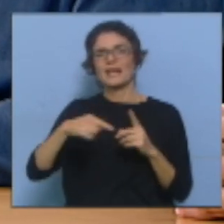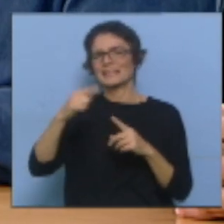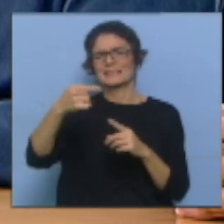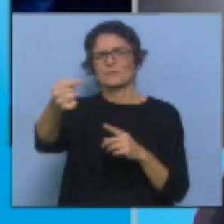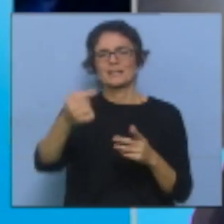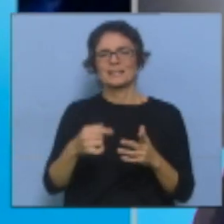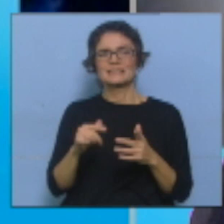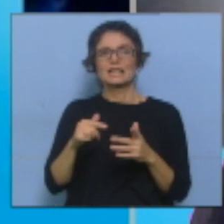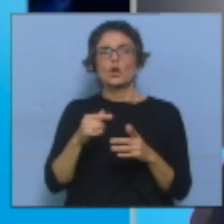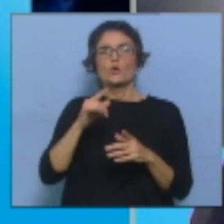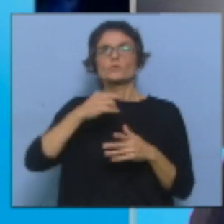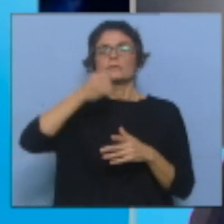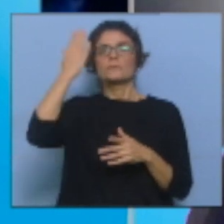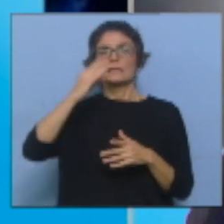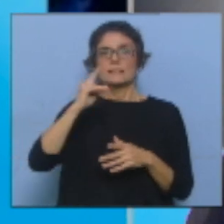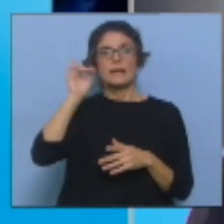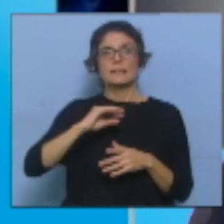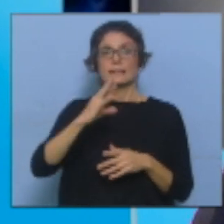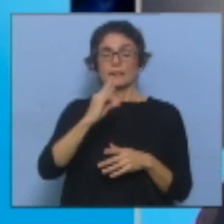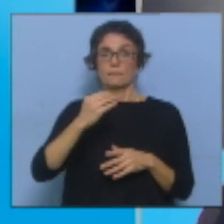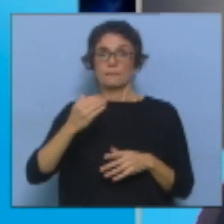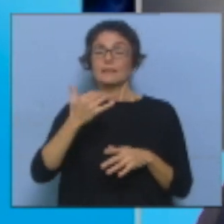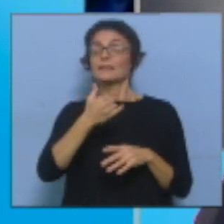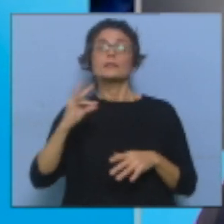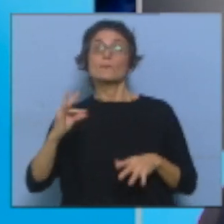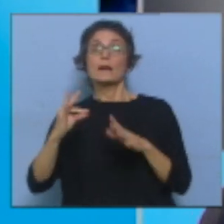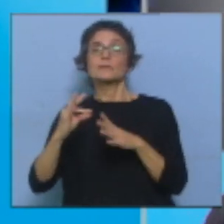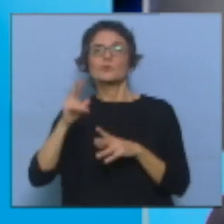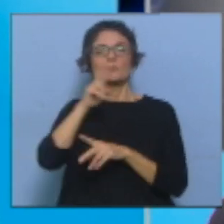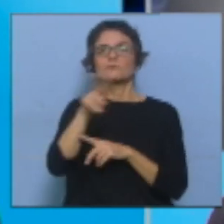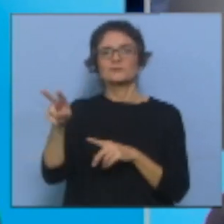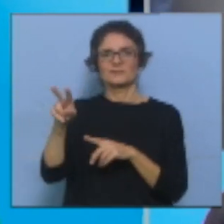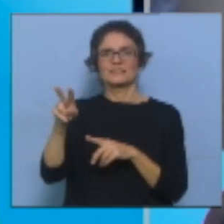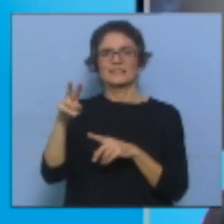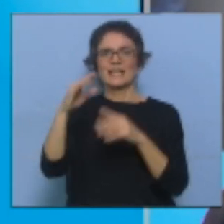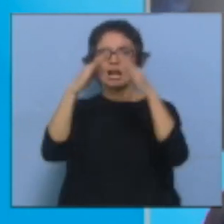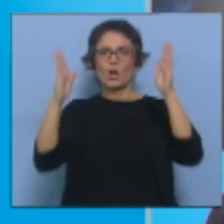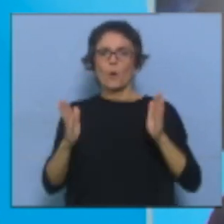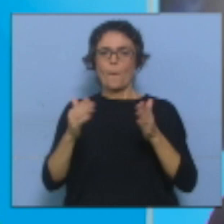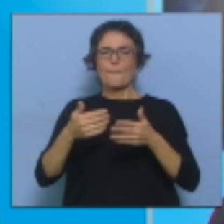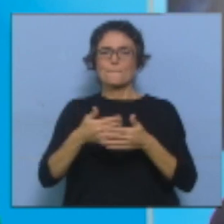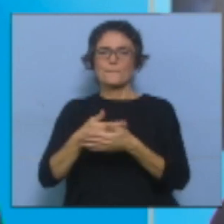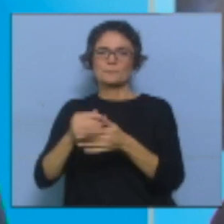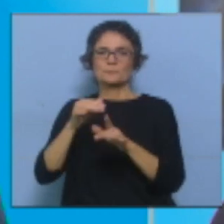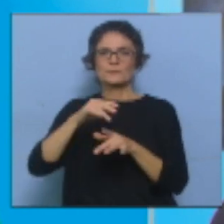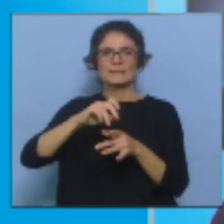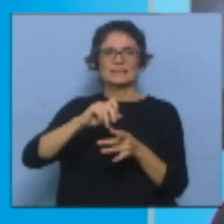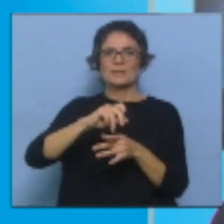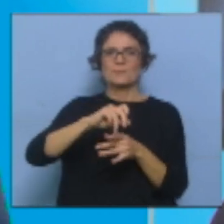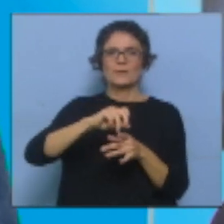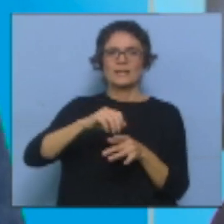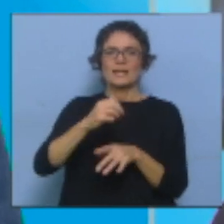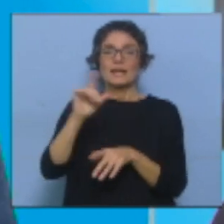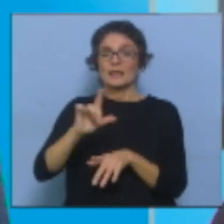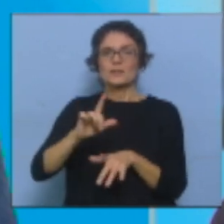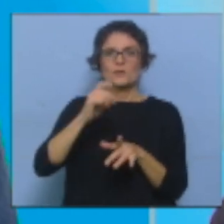é de ir de manhã, no dia 24 de manhã, ir visitar os presépios da Baixa Chiado, em família. Vamos ter ao encontro do menino que vai nascer, em família, e por isso é muito